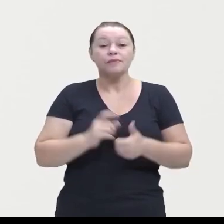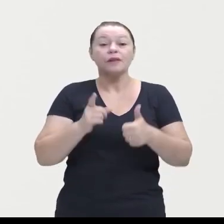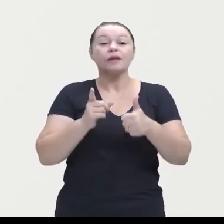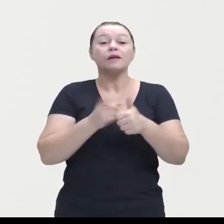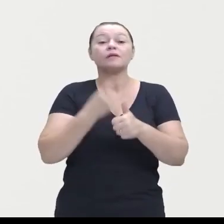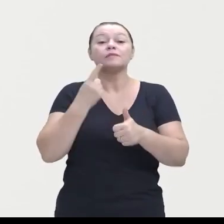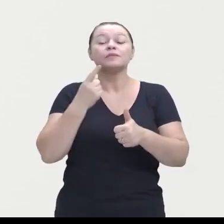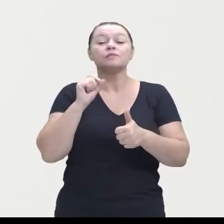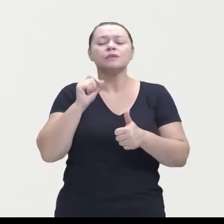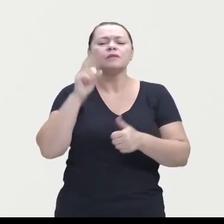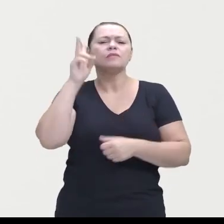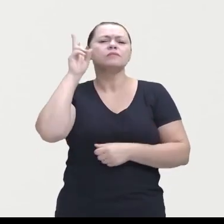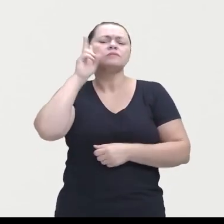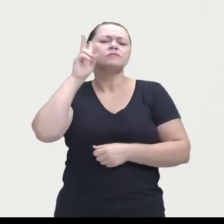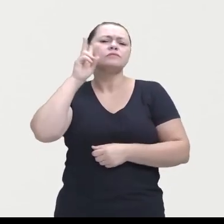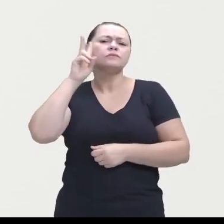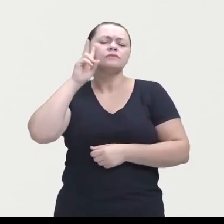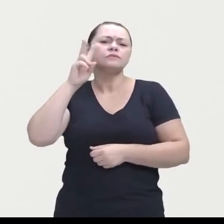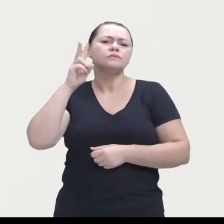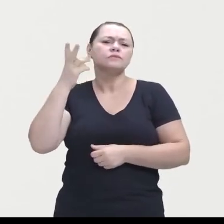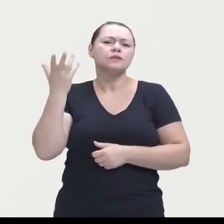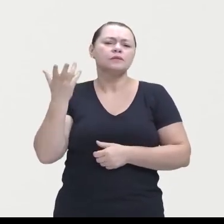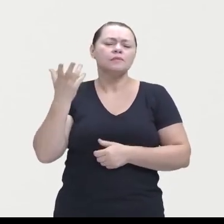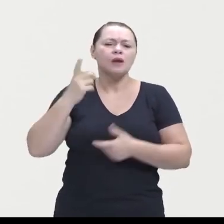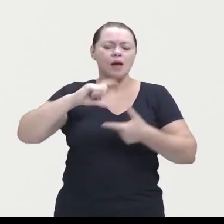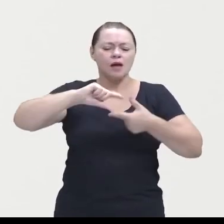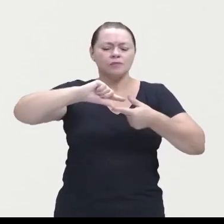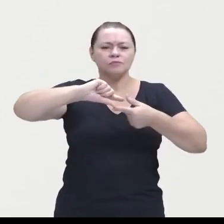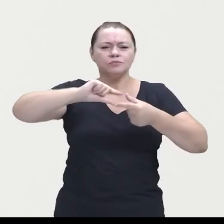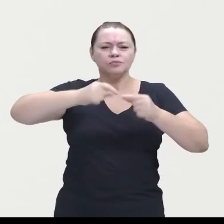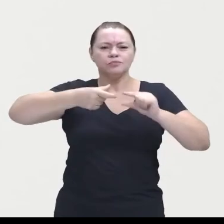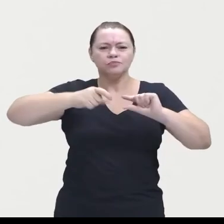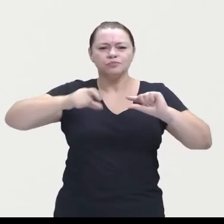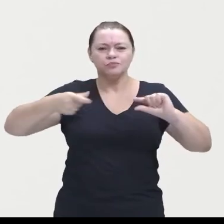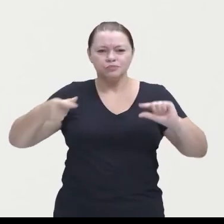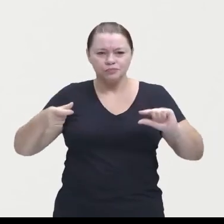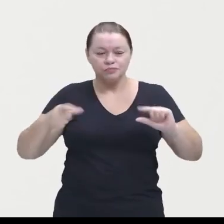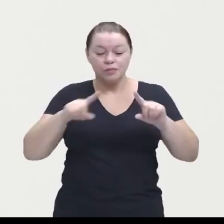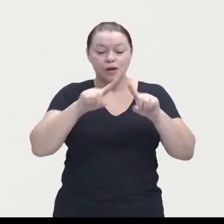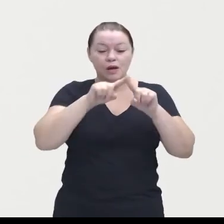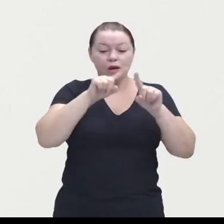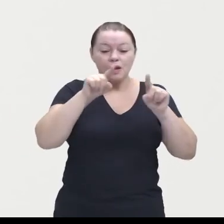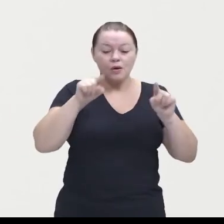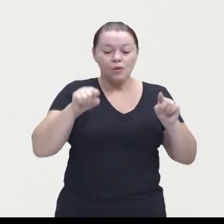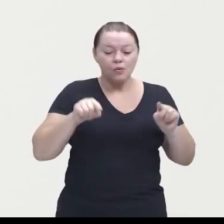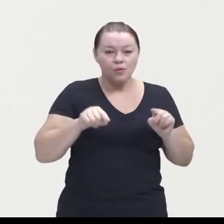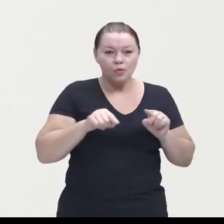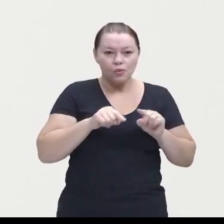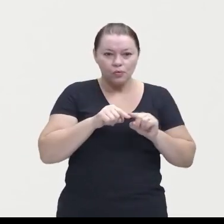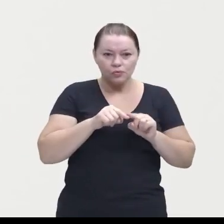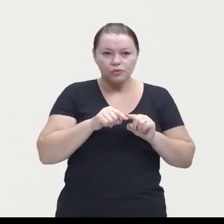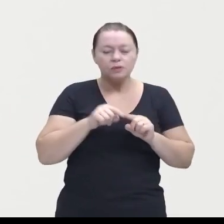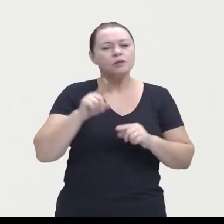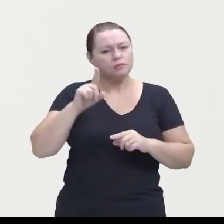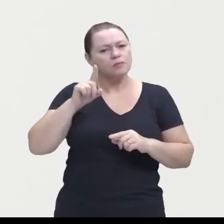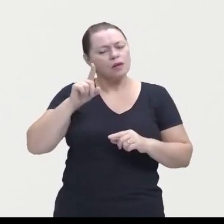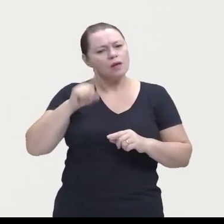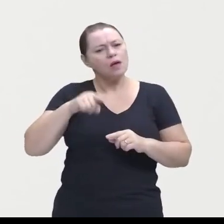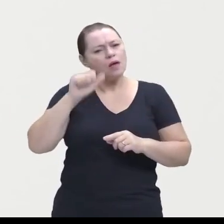Vamos relembrar as formas geométricas. O círculo é uma